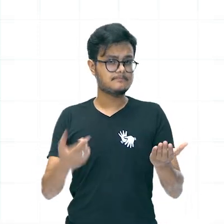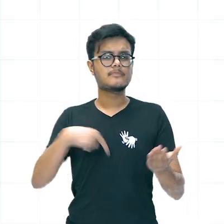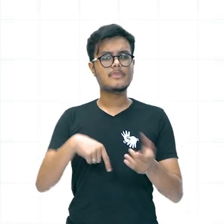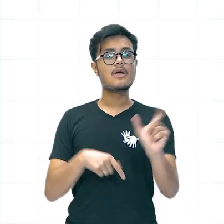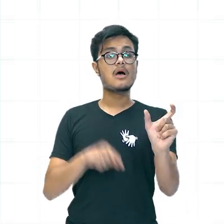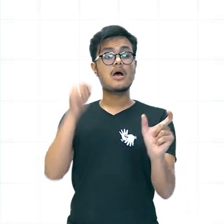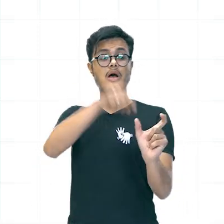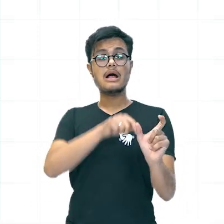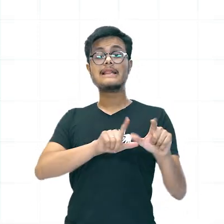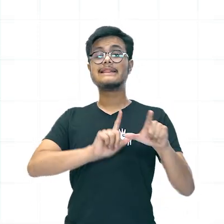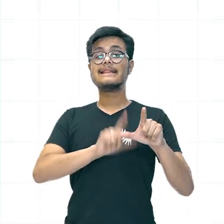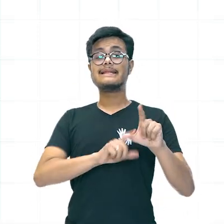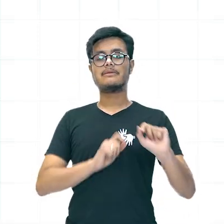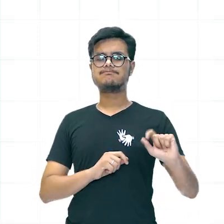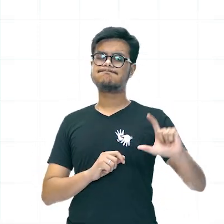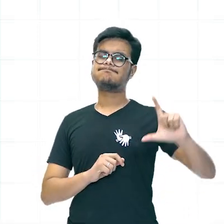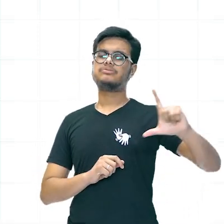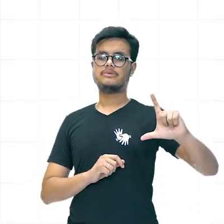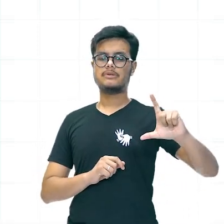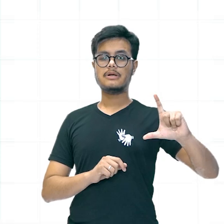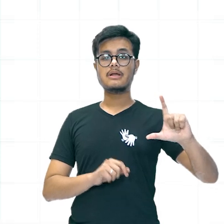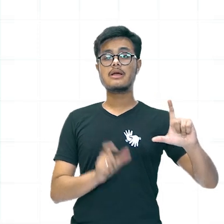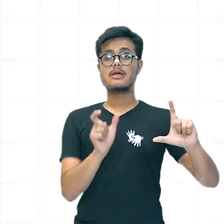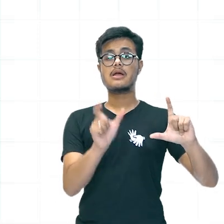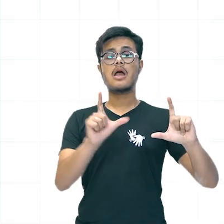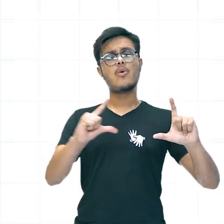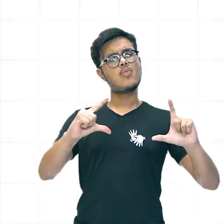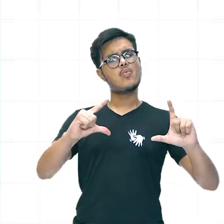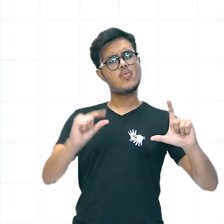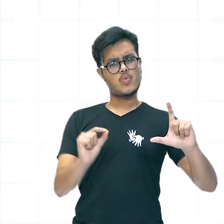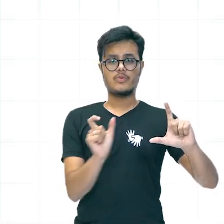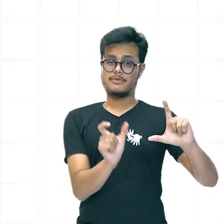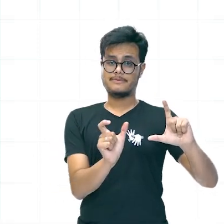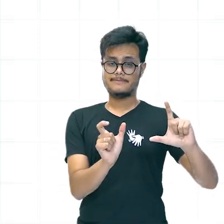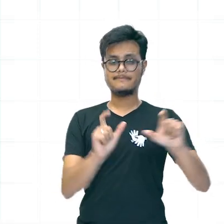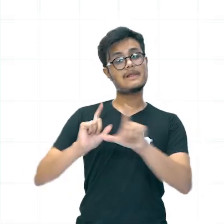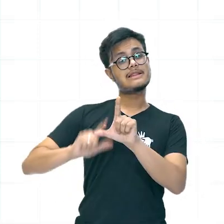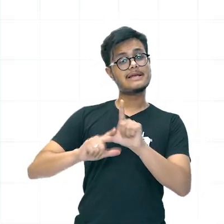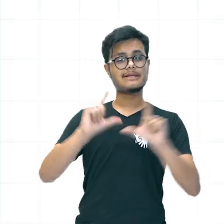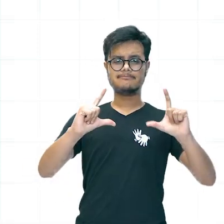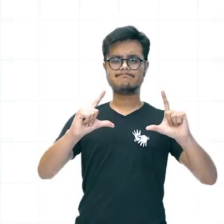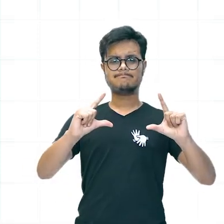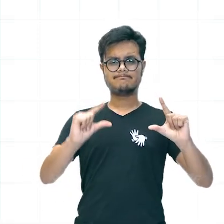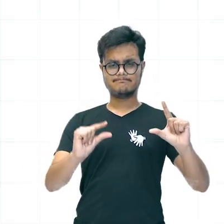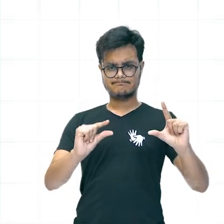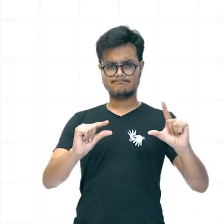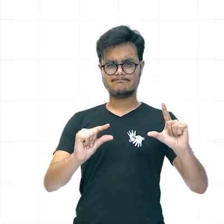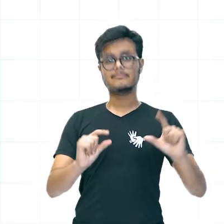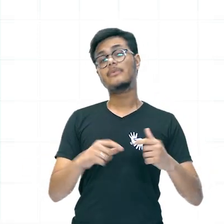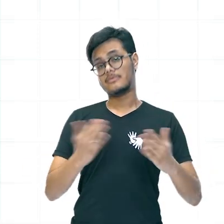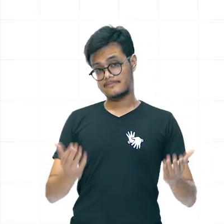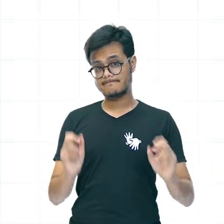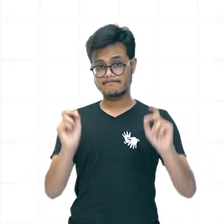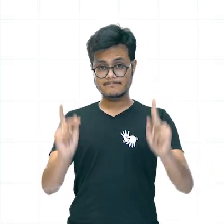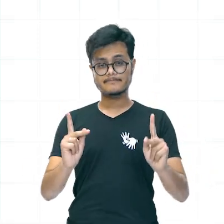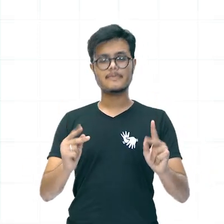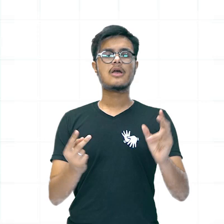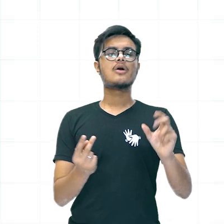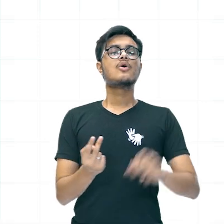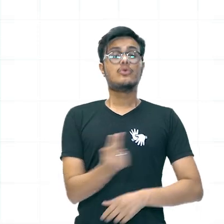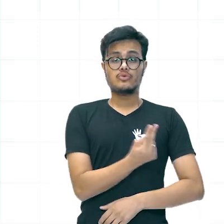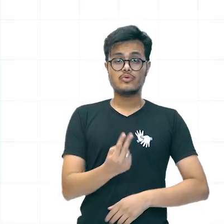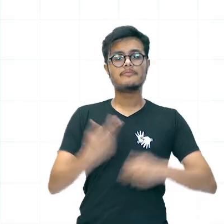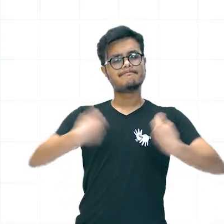com letra maiúscula e o segundo nome com letra minúscula. Você só pode afirmar que é o nome de uma espécie se os